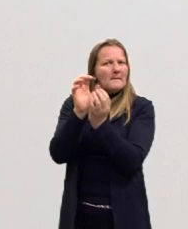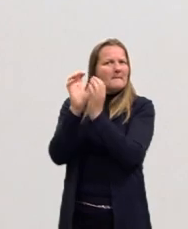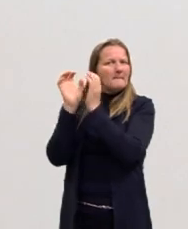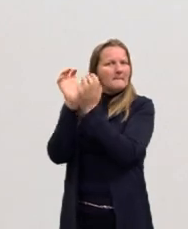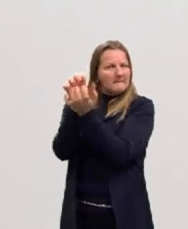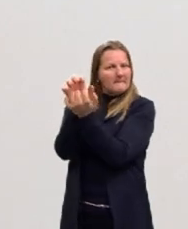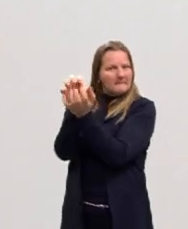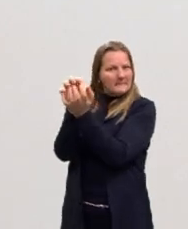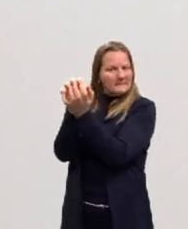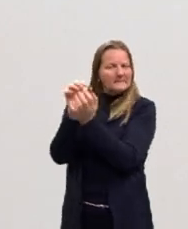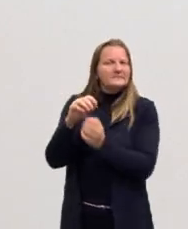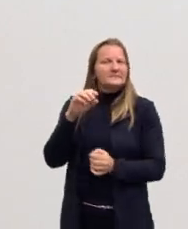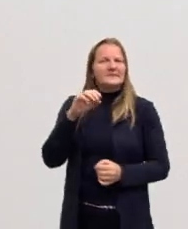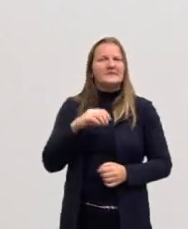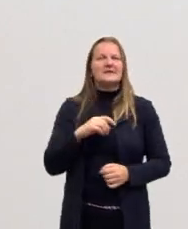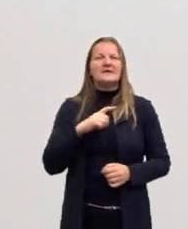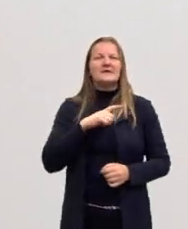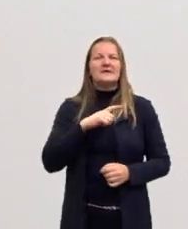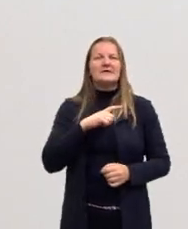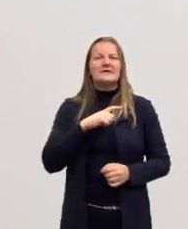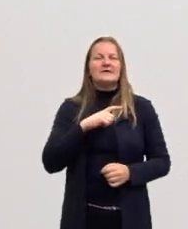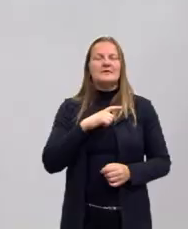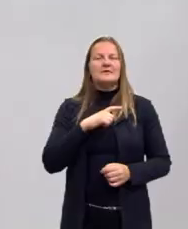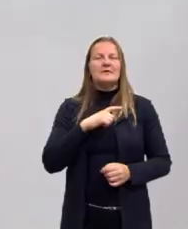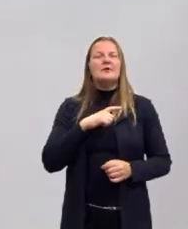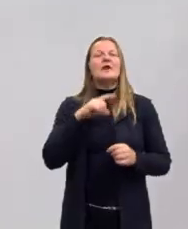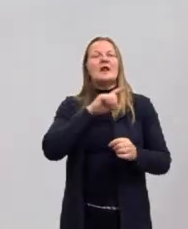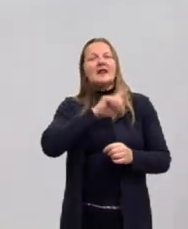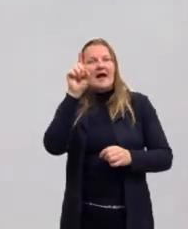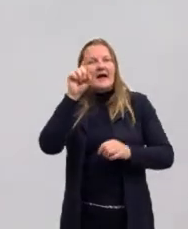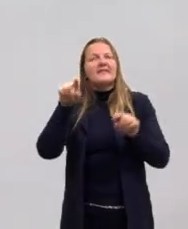a abóbora a gente chama de jerimum